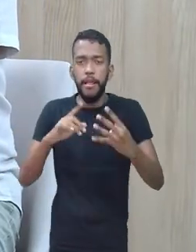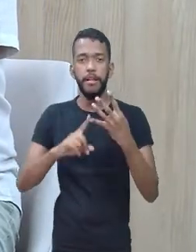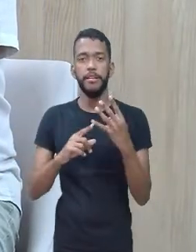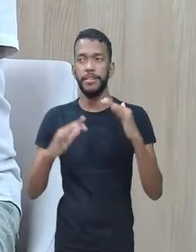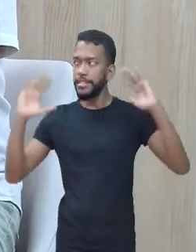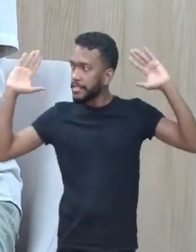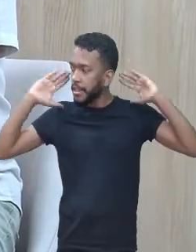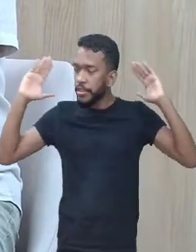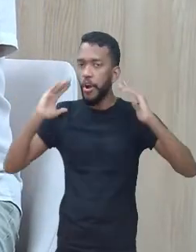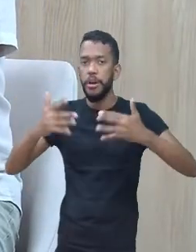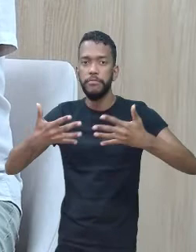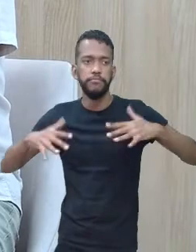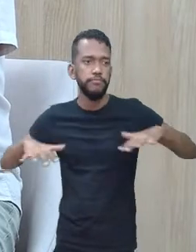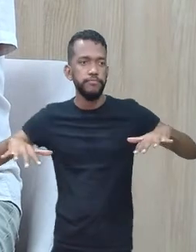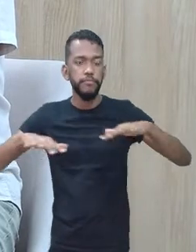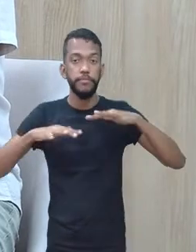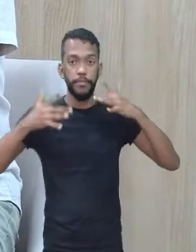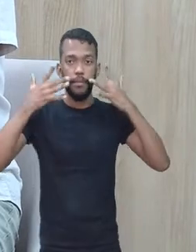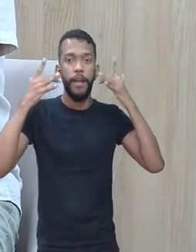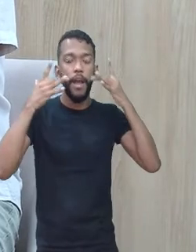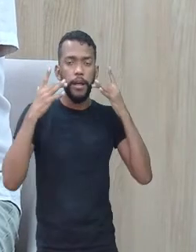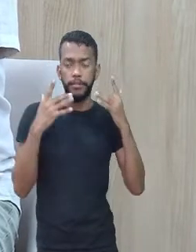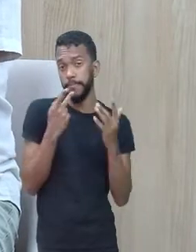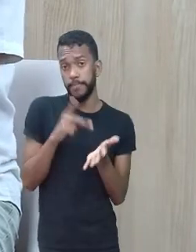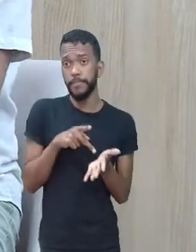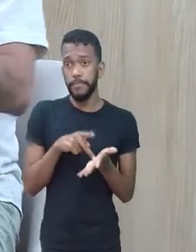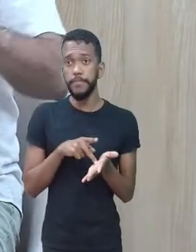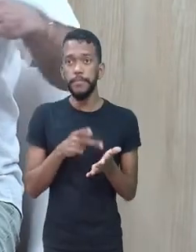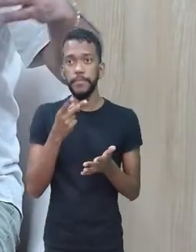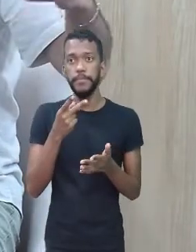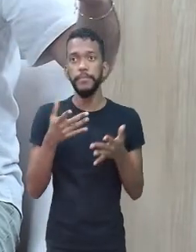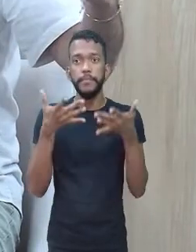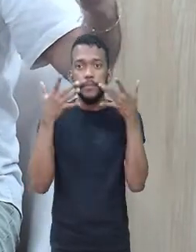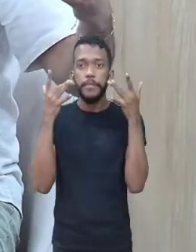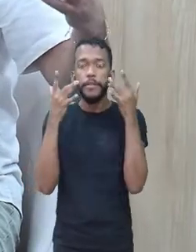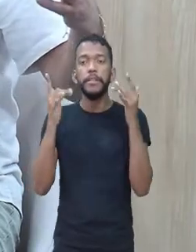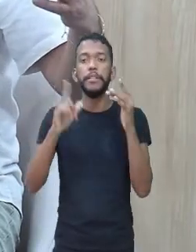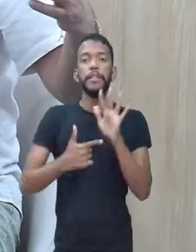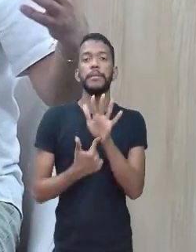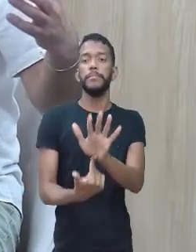cenógrafo, né, o teatro particularmente ele traz